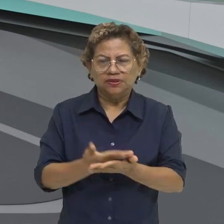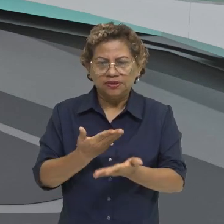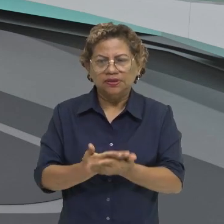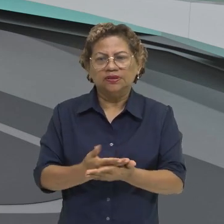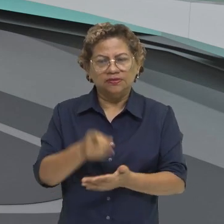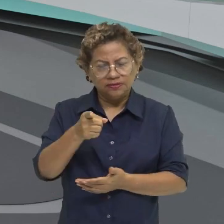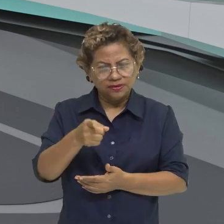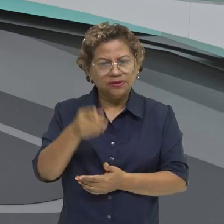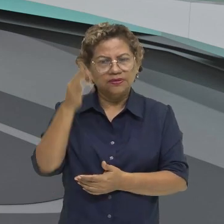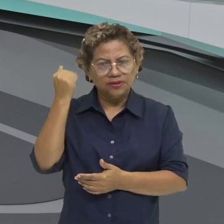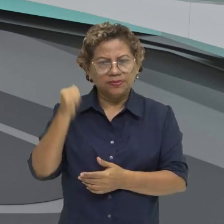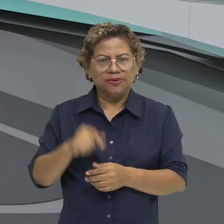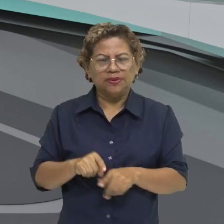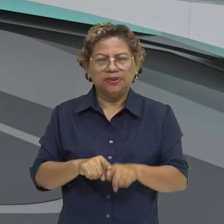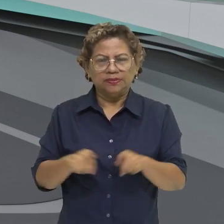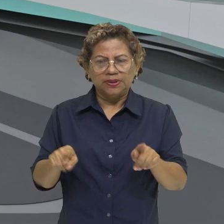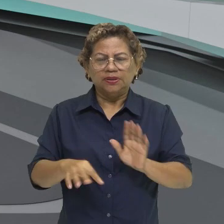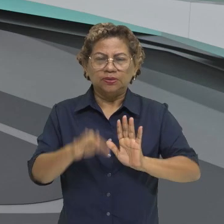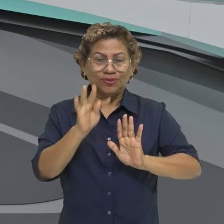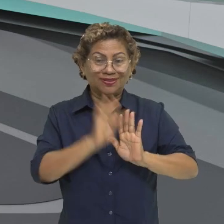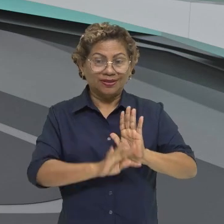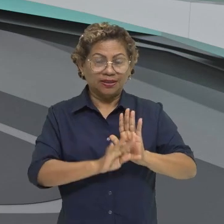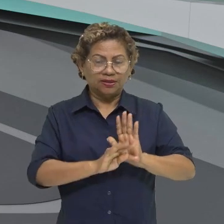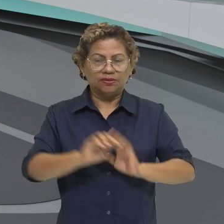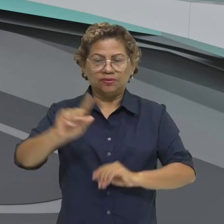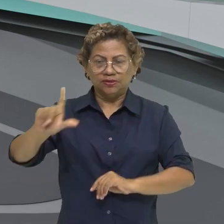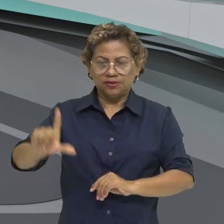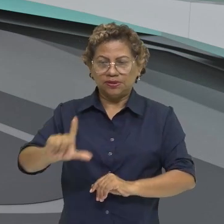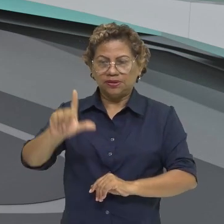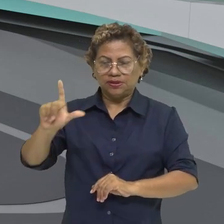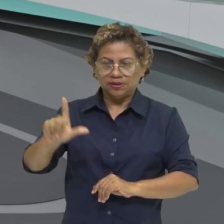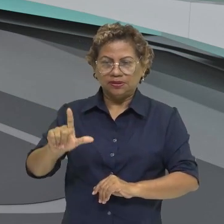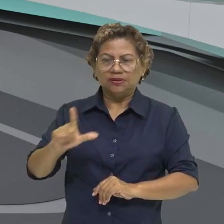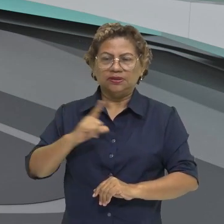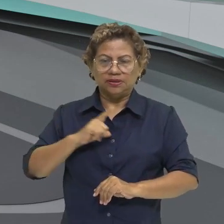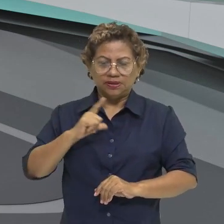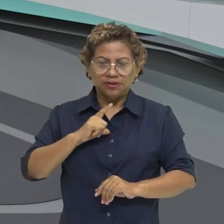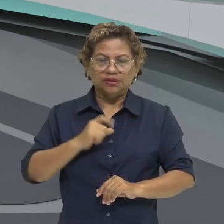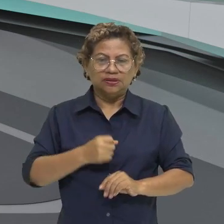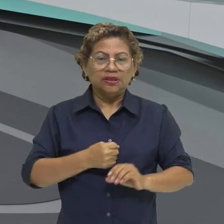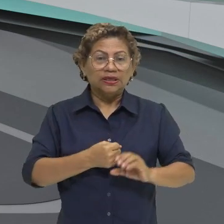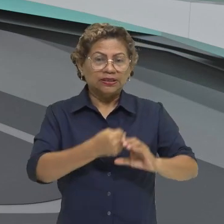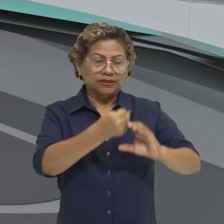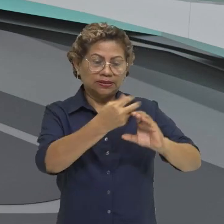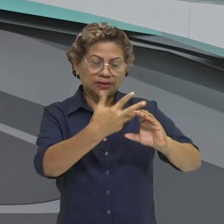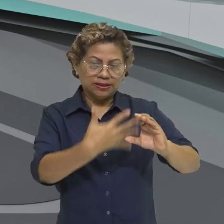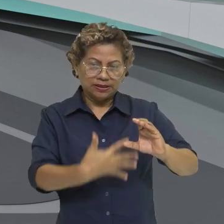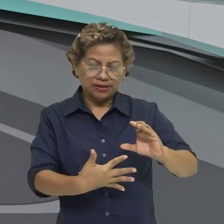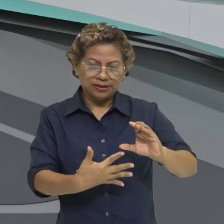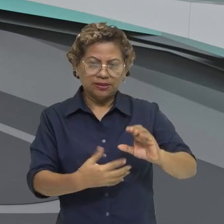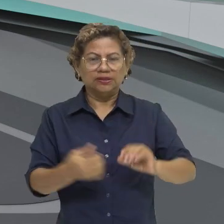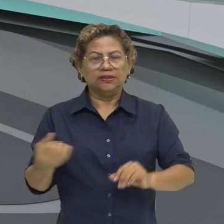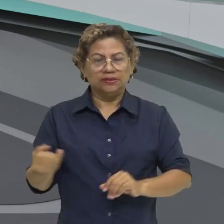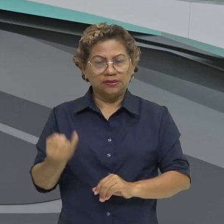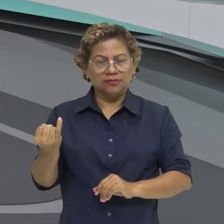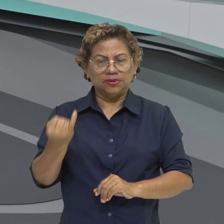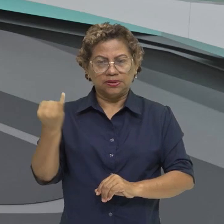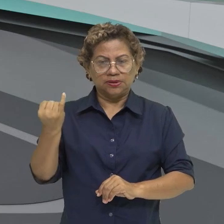Mas, essencialmente, o texto literário, ele tem essa característica, essa função, não é?